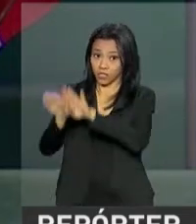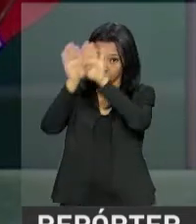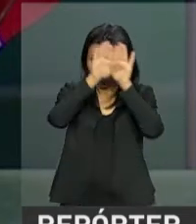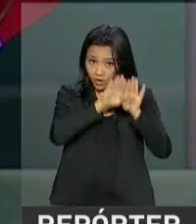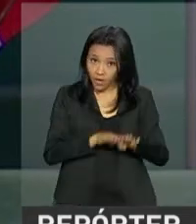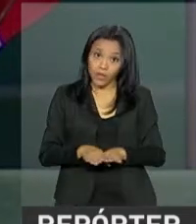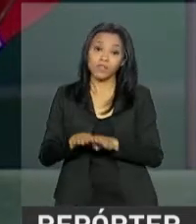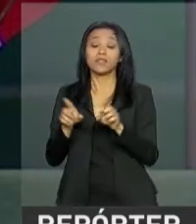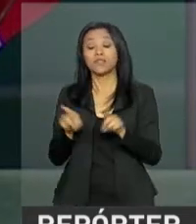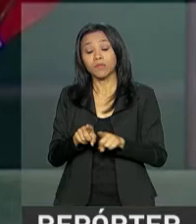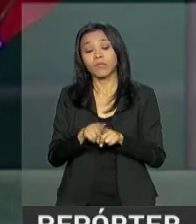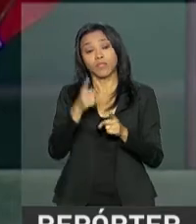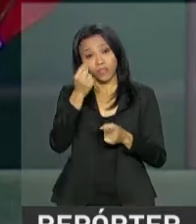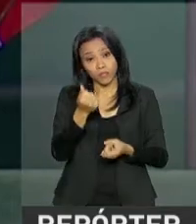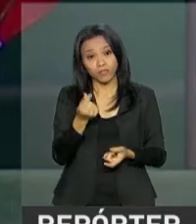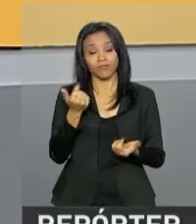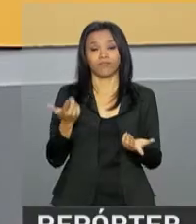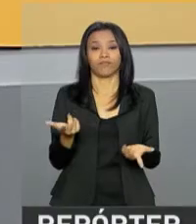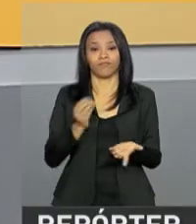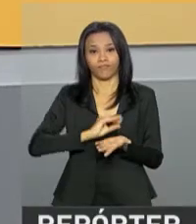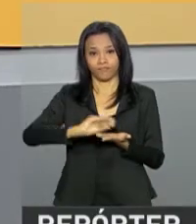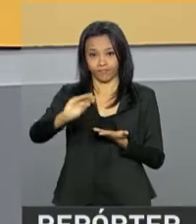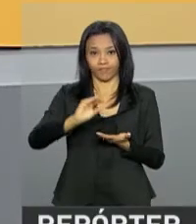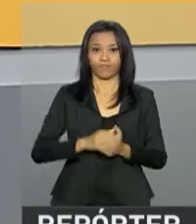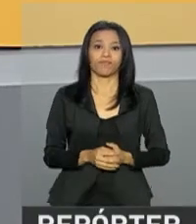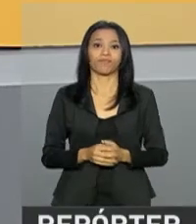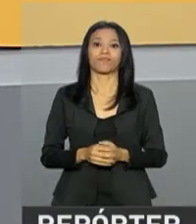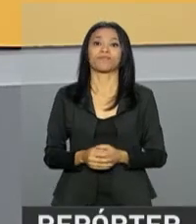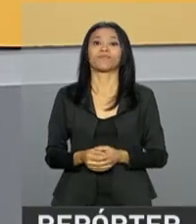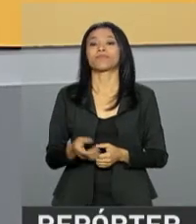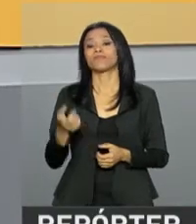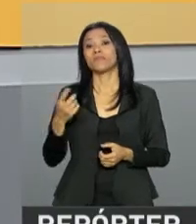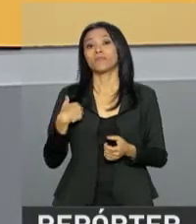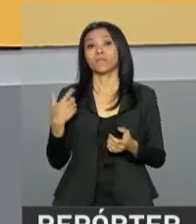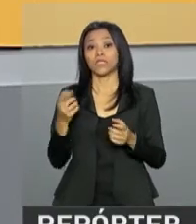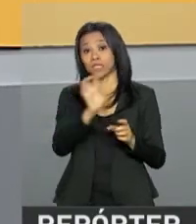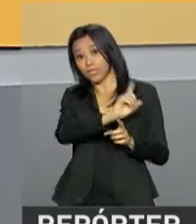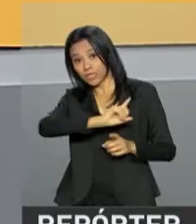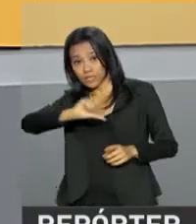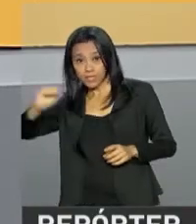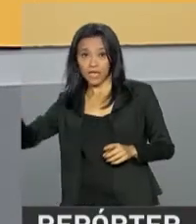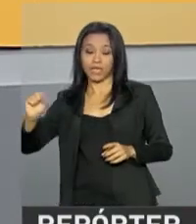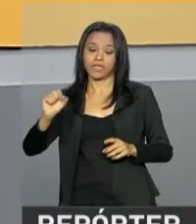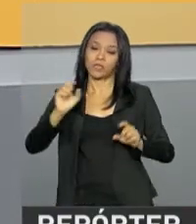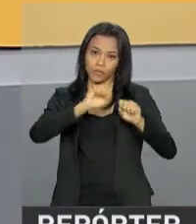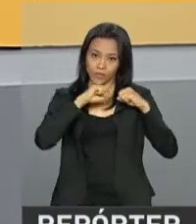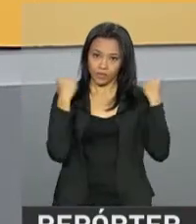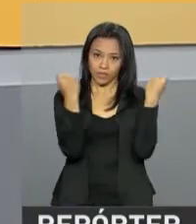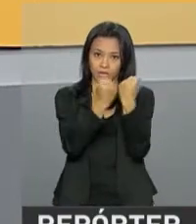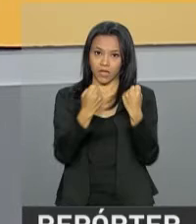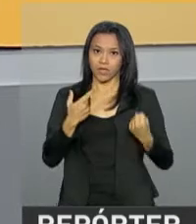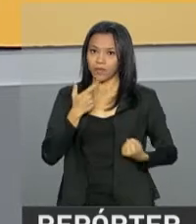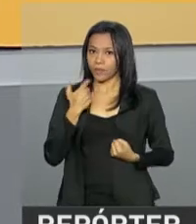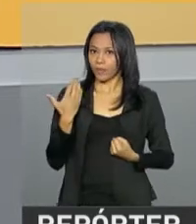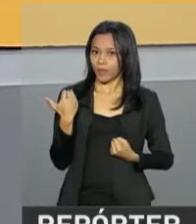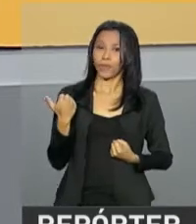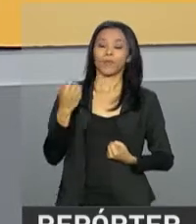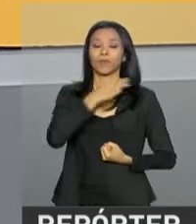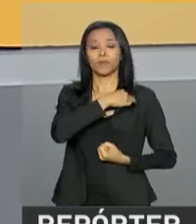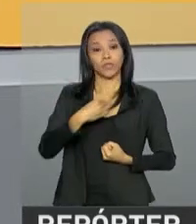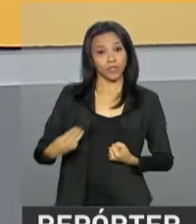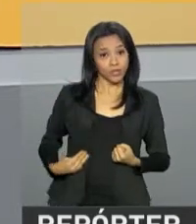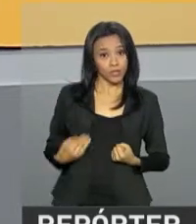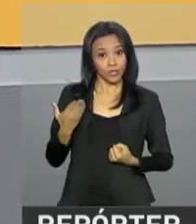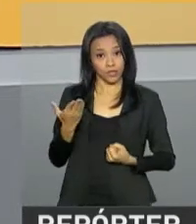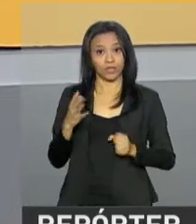de recursos e ao deixar o seminário agora há pouco o ministro da segurança pública raul jungmann